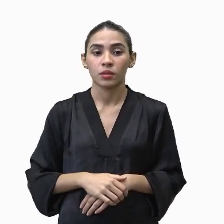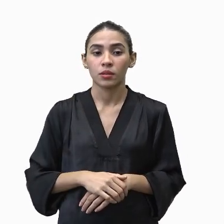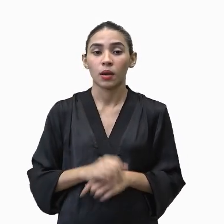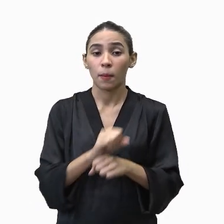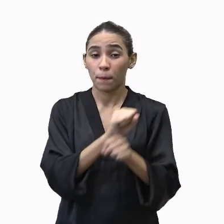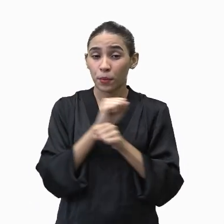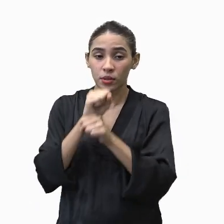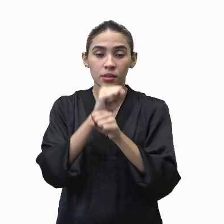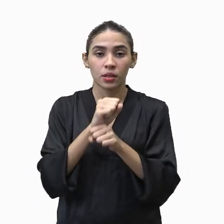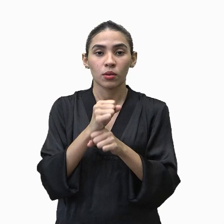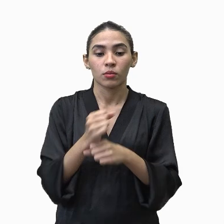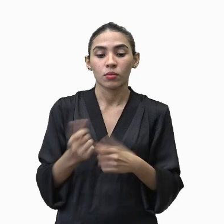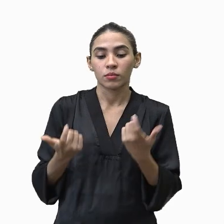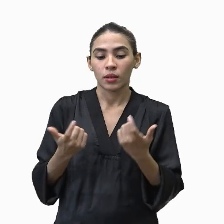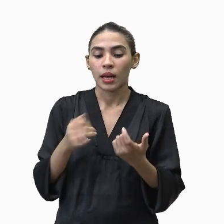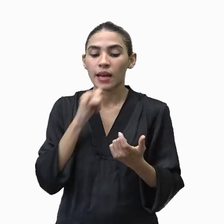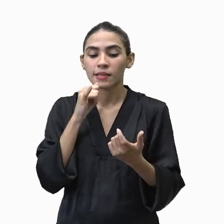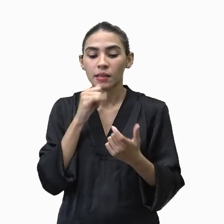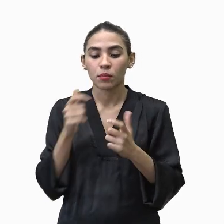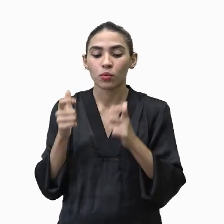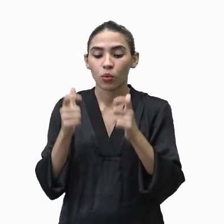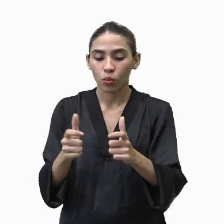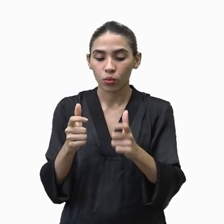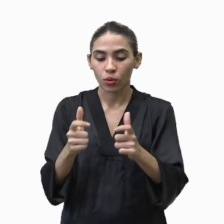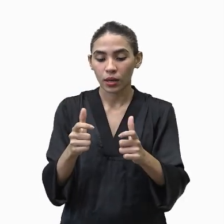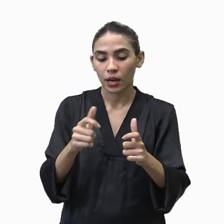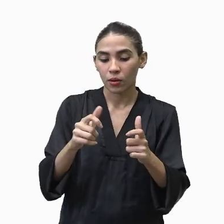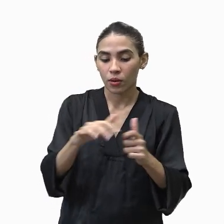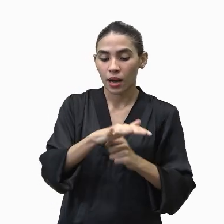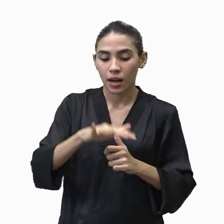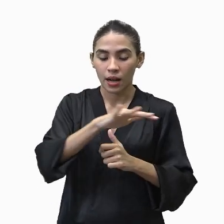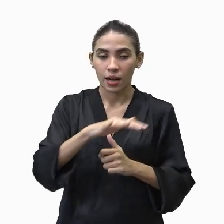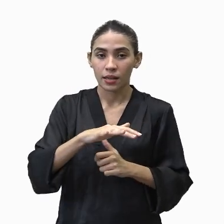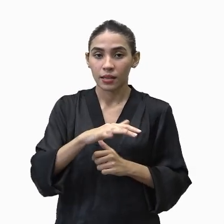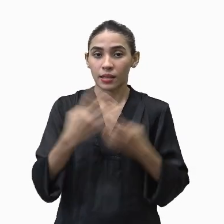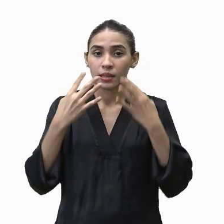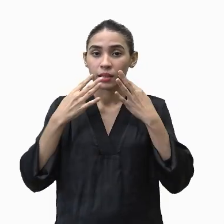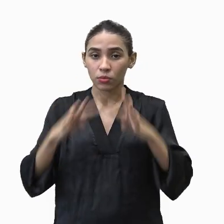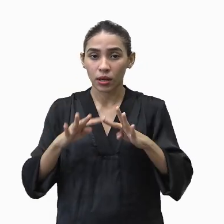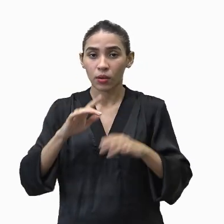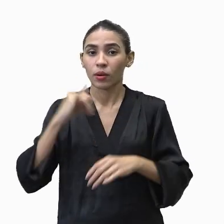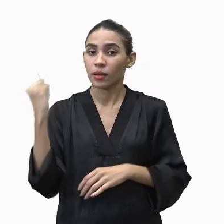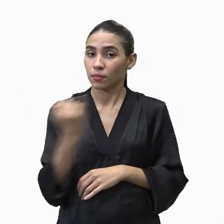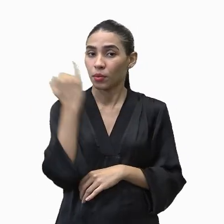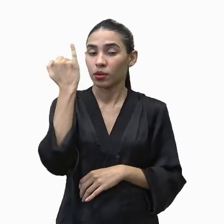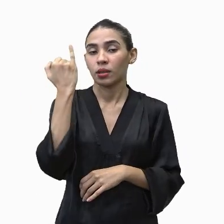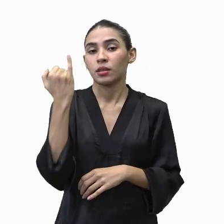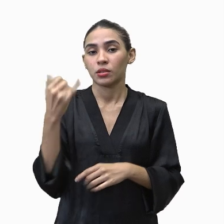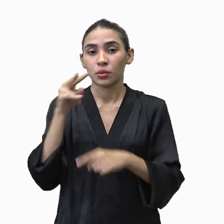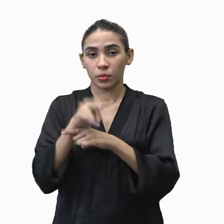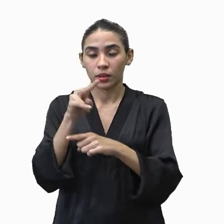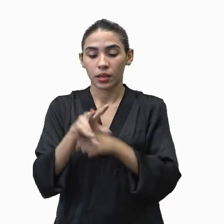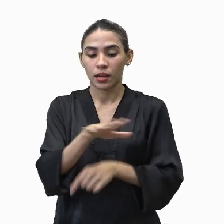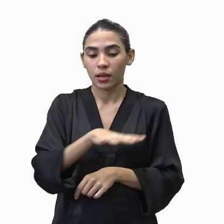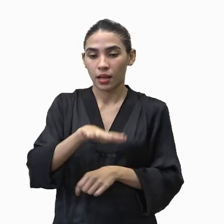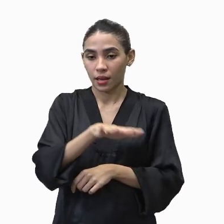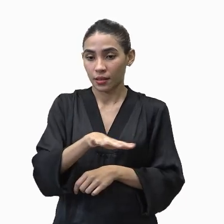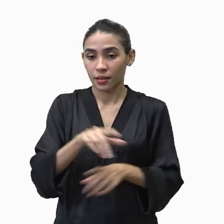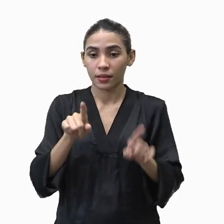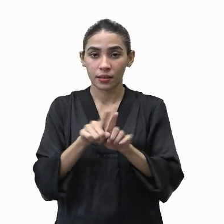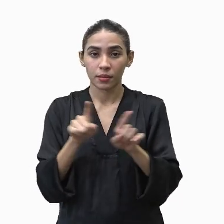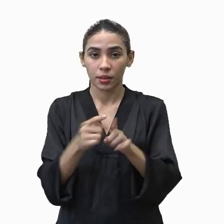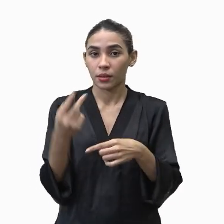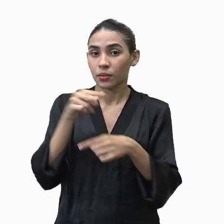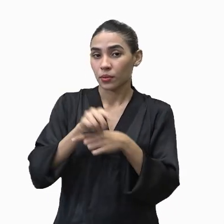é importantíssima não só para preservar o ambiente onde eles vivem, como também para preservar